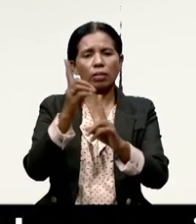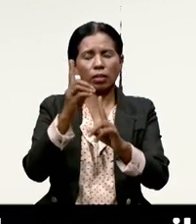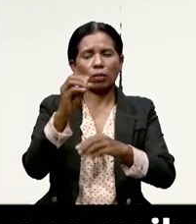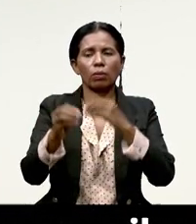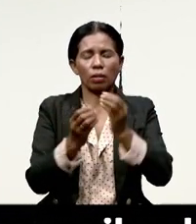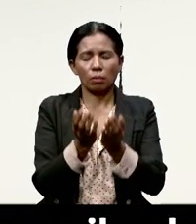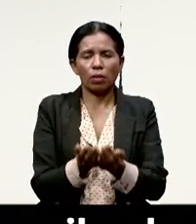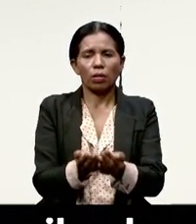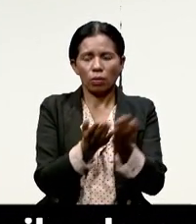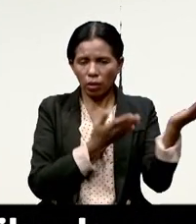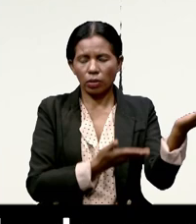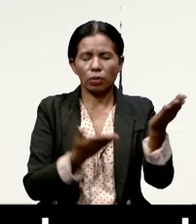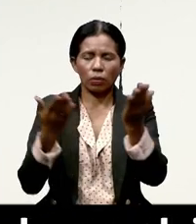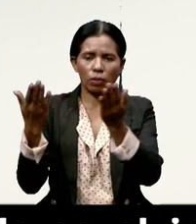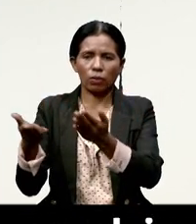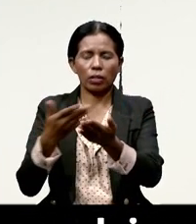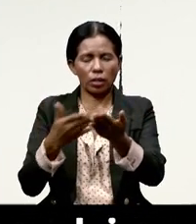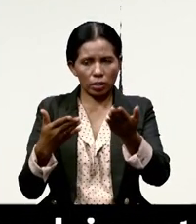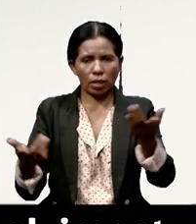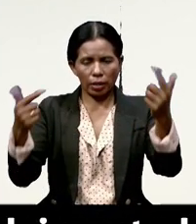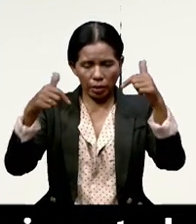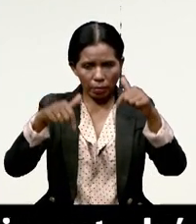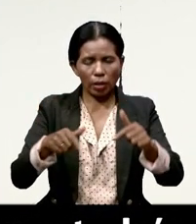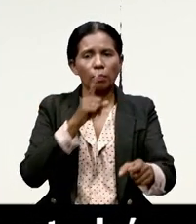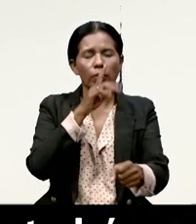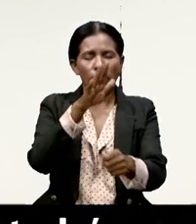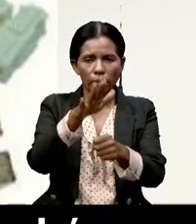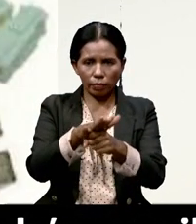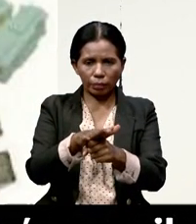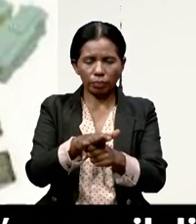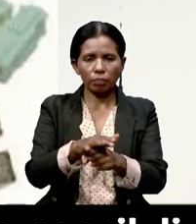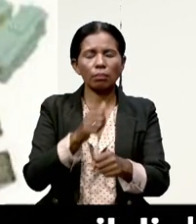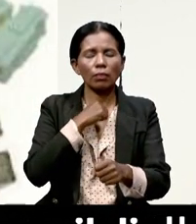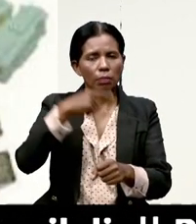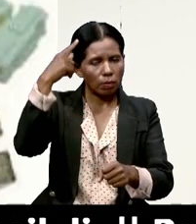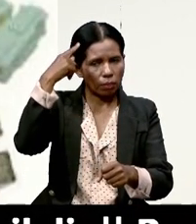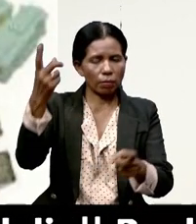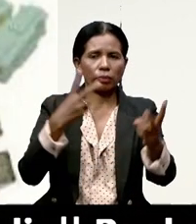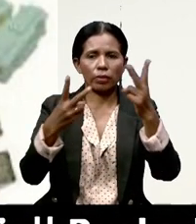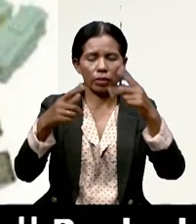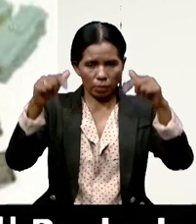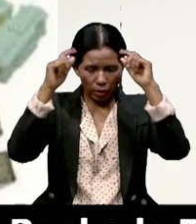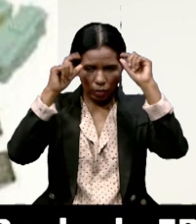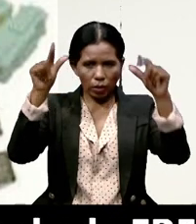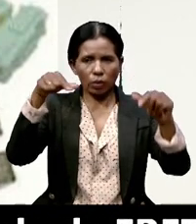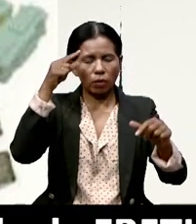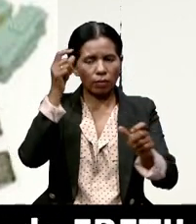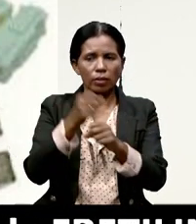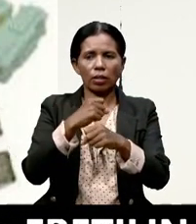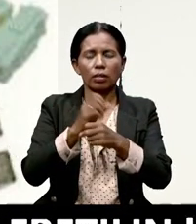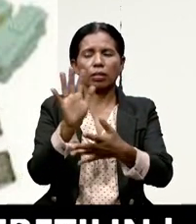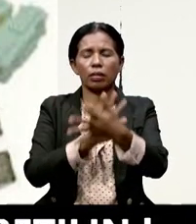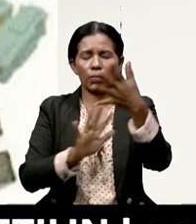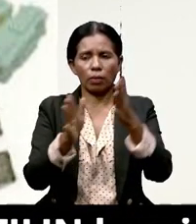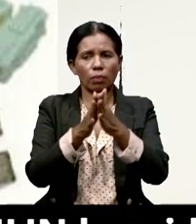a tutula equipamentos cabo fibra ótica ne mai, mas bem promete antes amo Papa Francisco visita Timor-Leste, governo se halo cerimônia